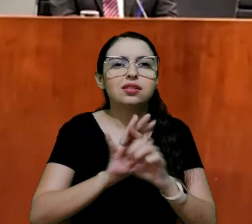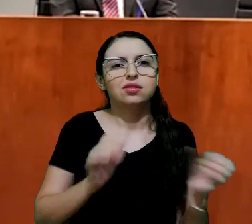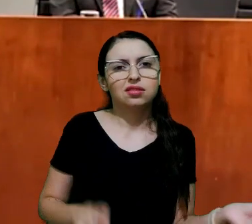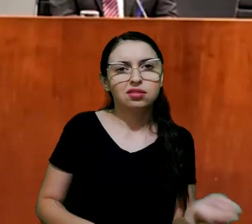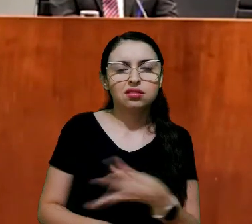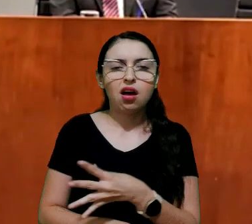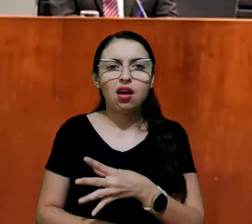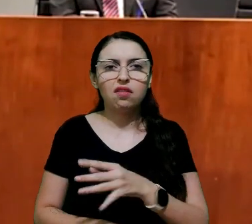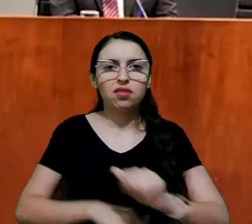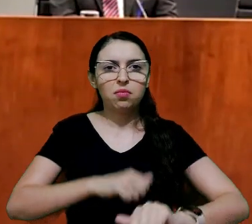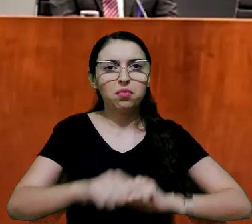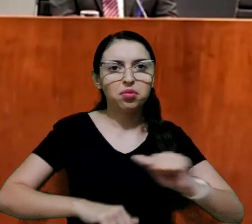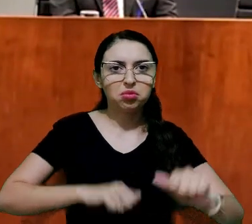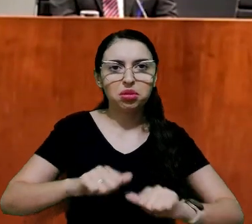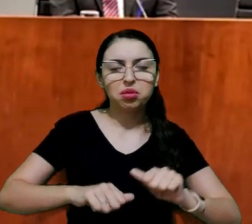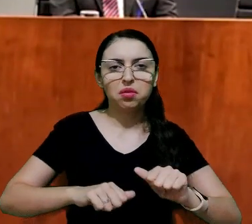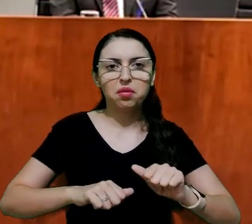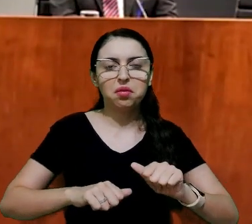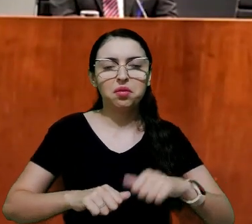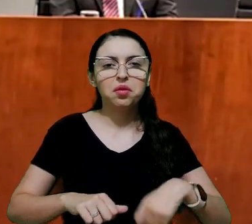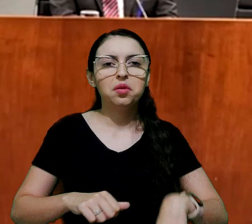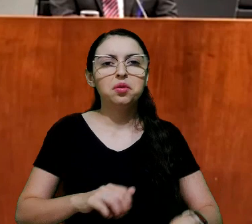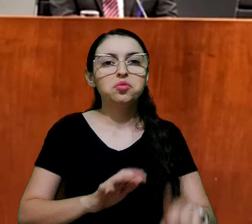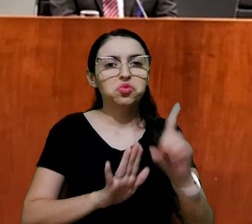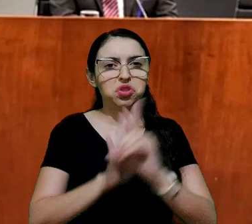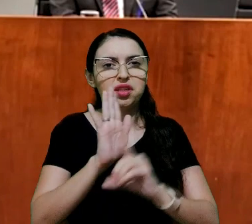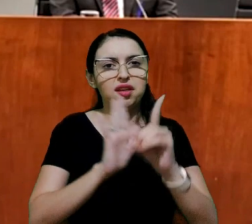do direito civil, ainda não é tão